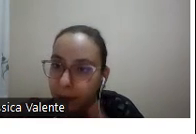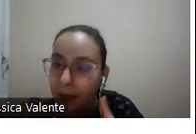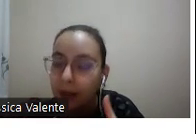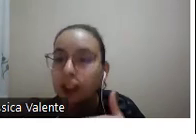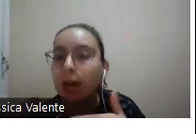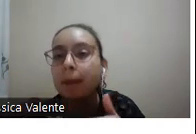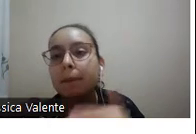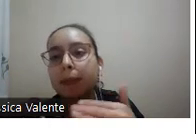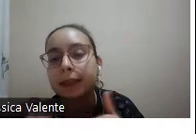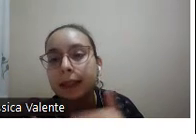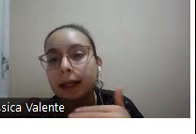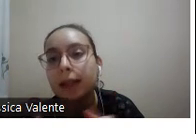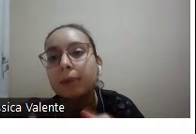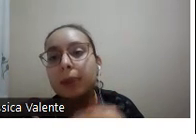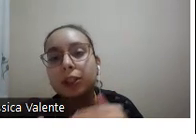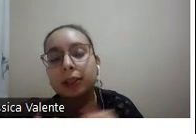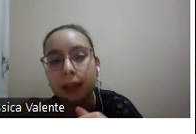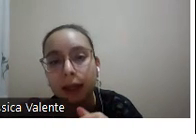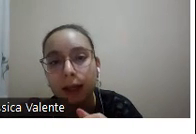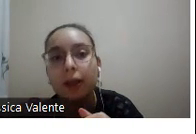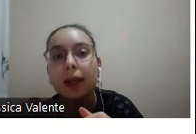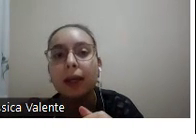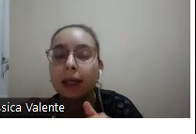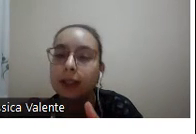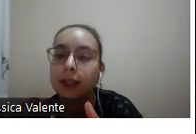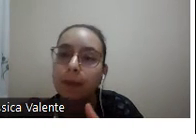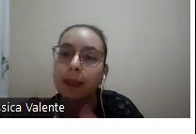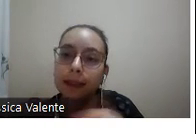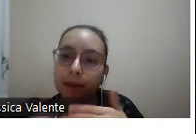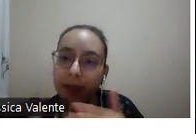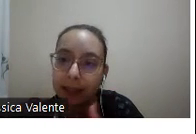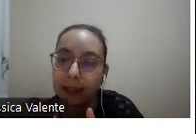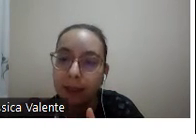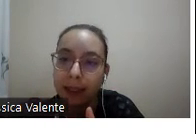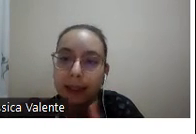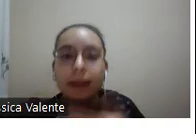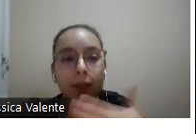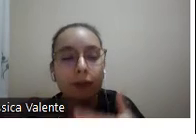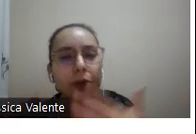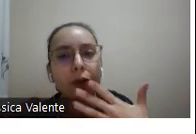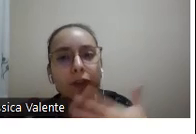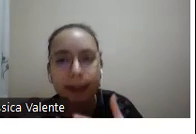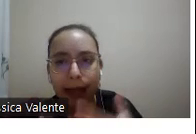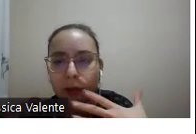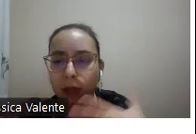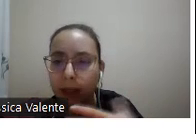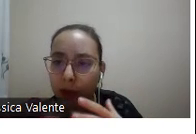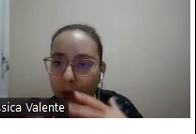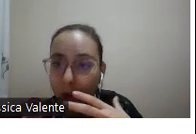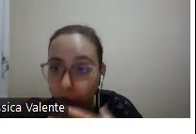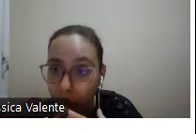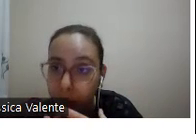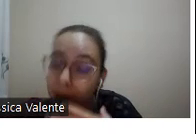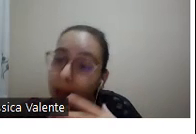tempinho já para ir pensando, pesquisando, e a gente faz essa apresentação. Então, vamos conversar entre